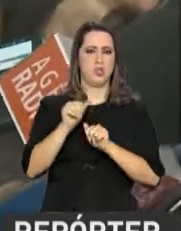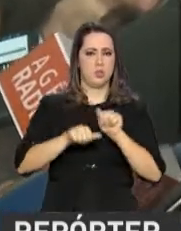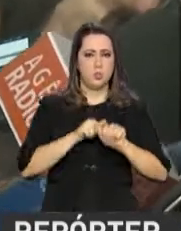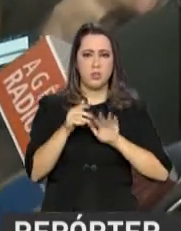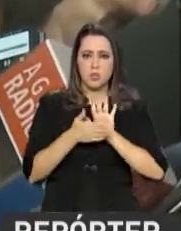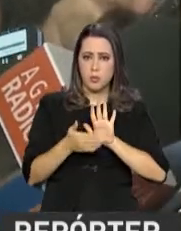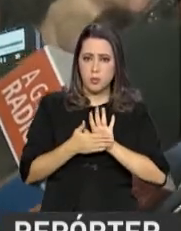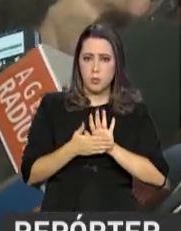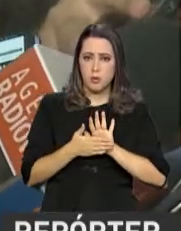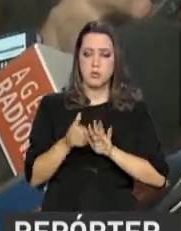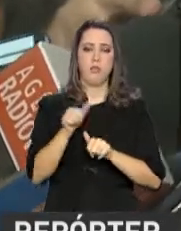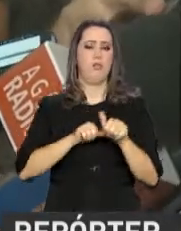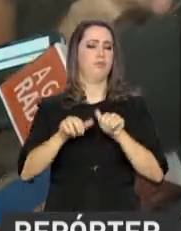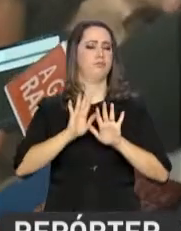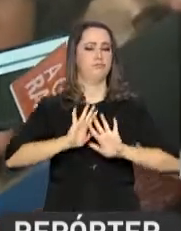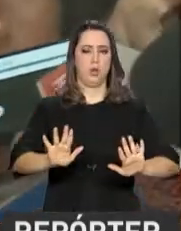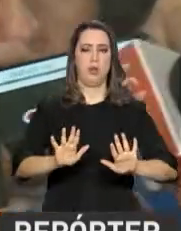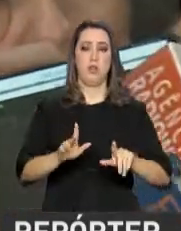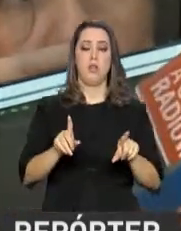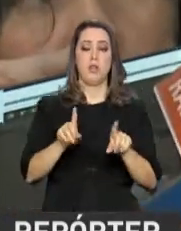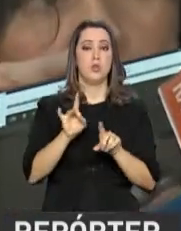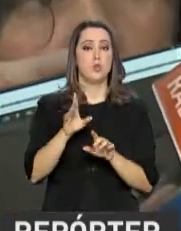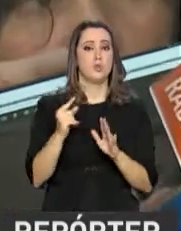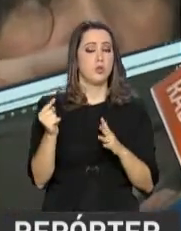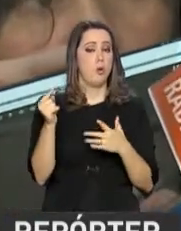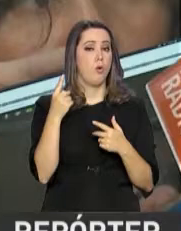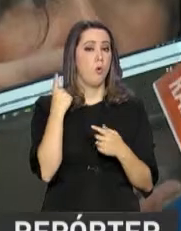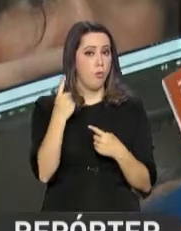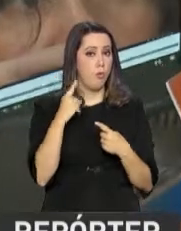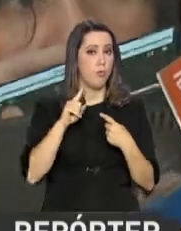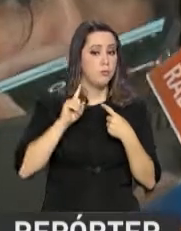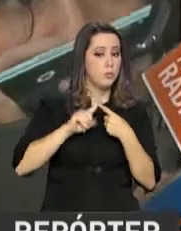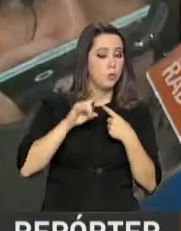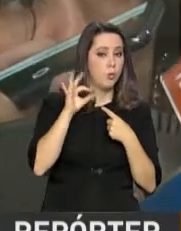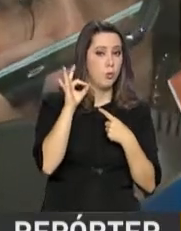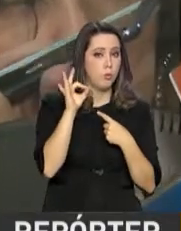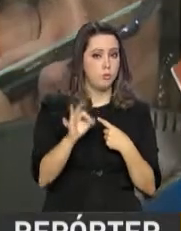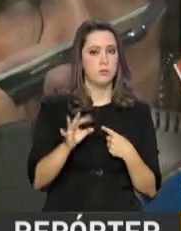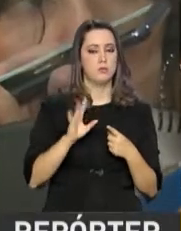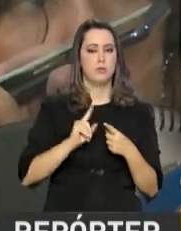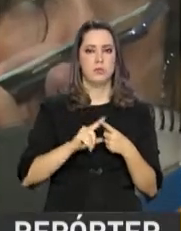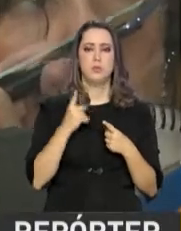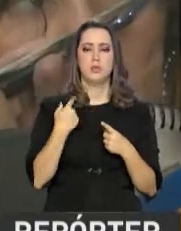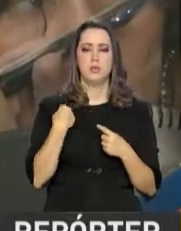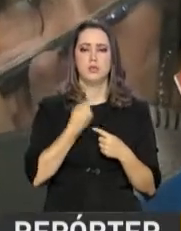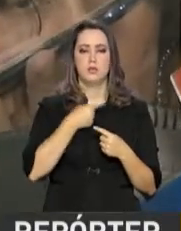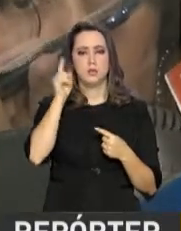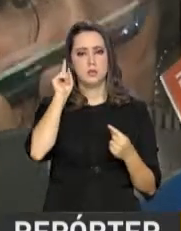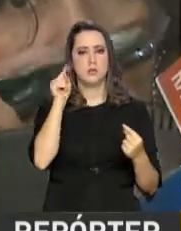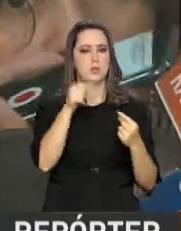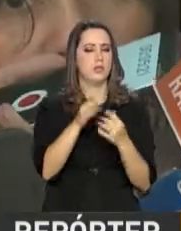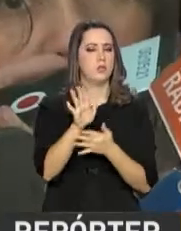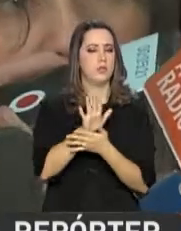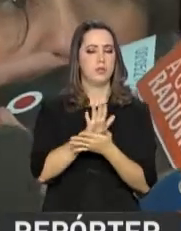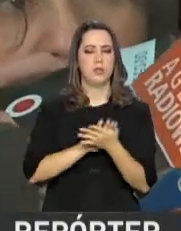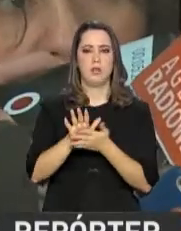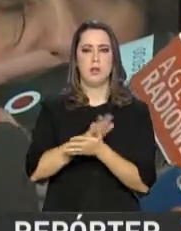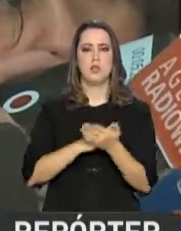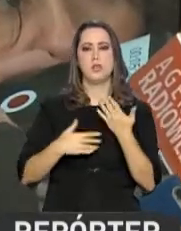discutiu foi uma modificação pontual que a nossa idéia é de fato não